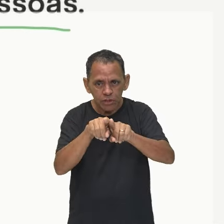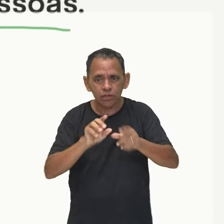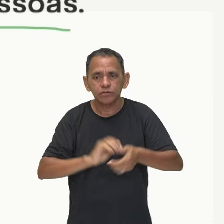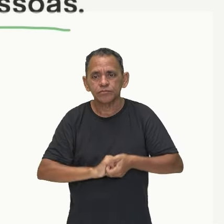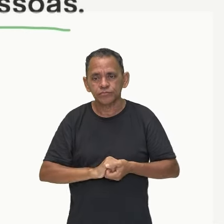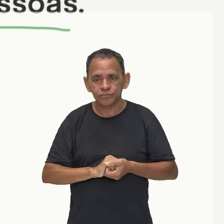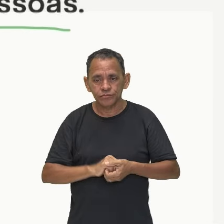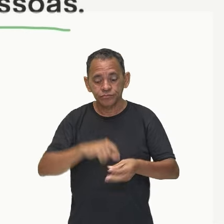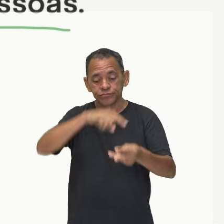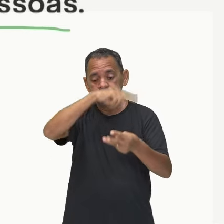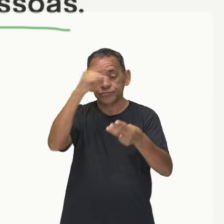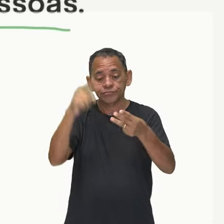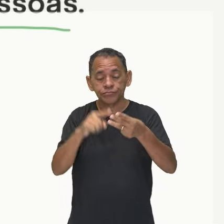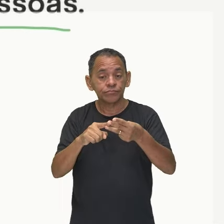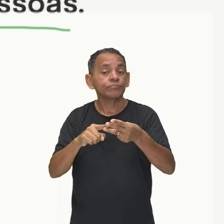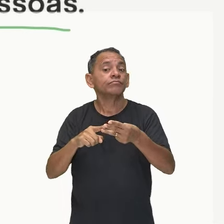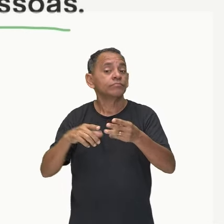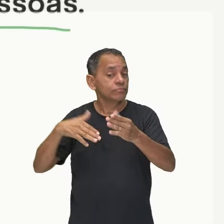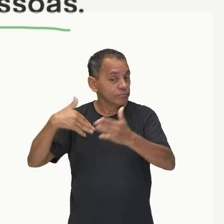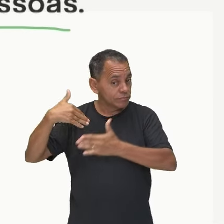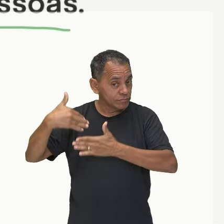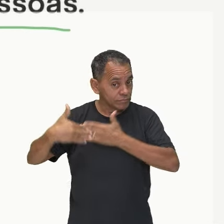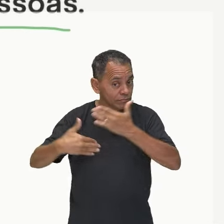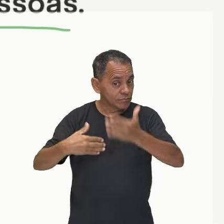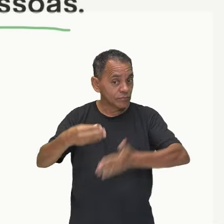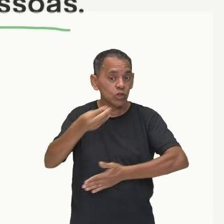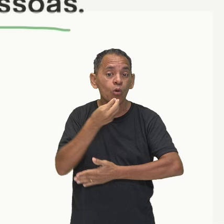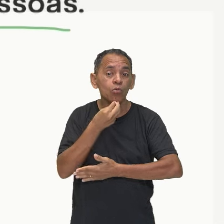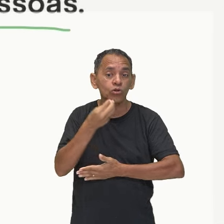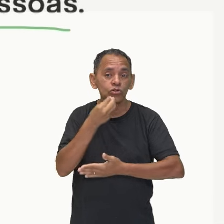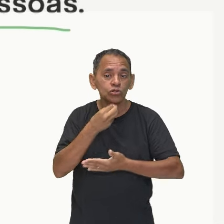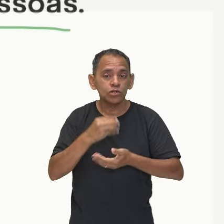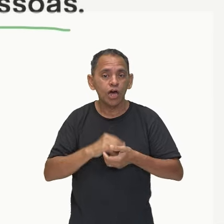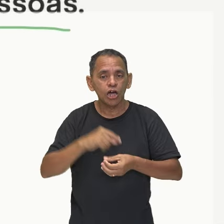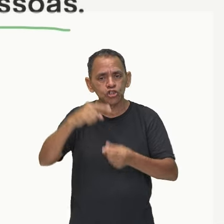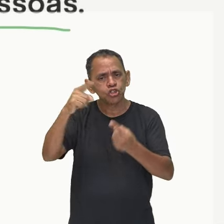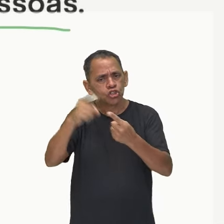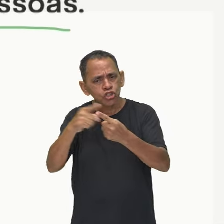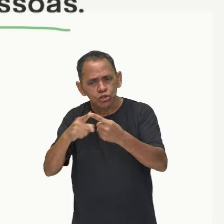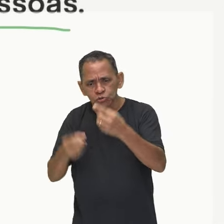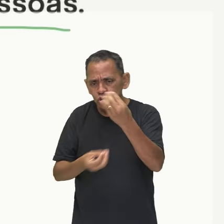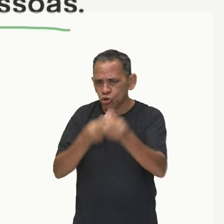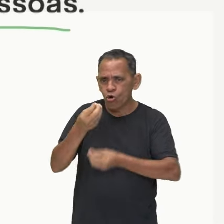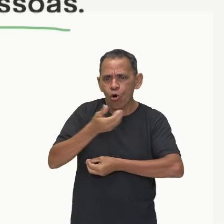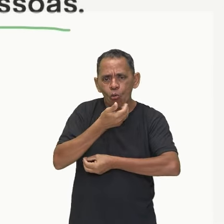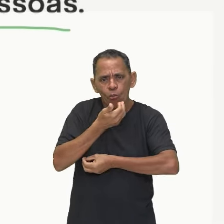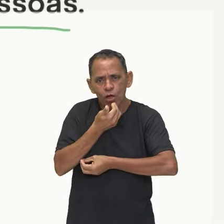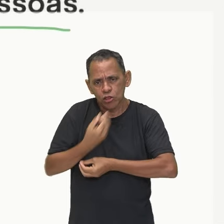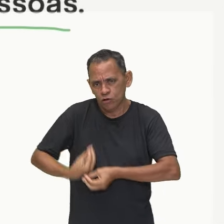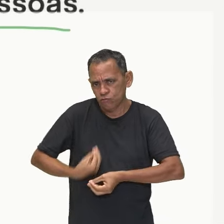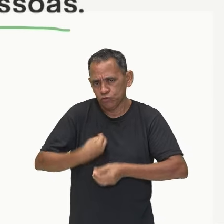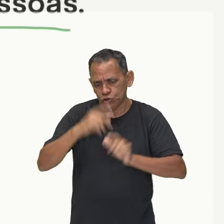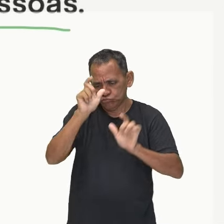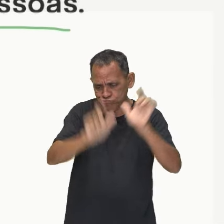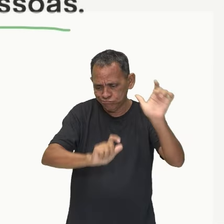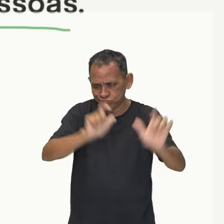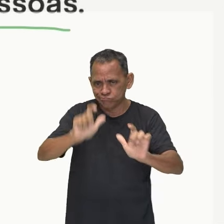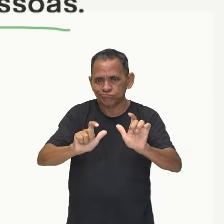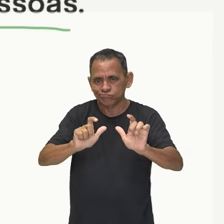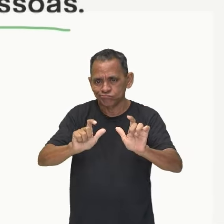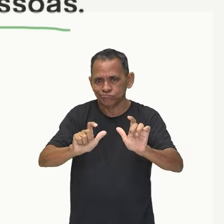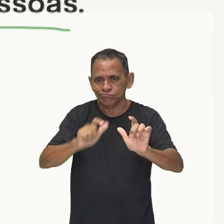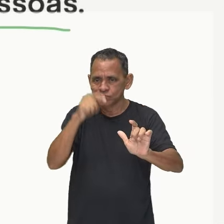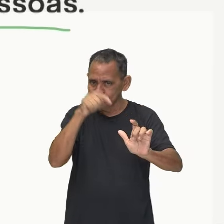quê? Vou desenvolver oportunidades, maneiras de melhorar a vida das pessoas. Essa é a ideia do